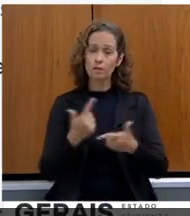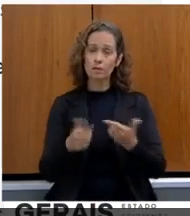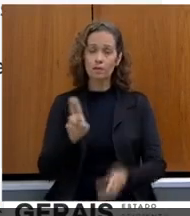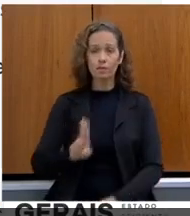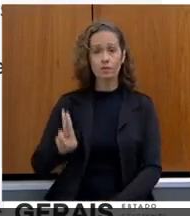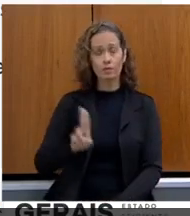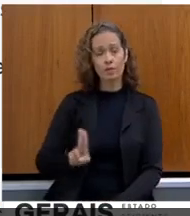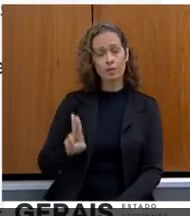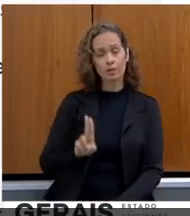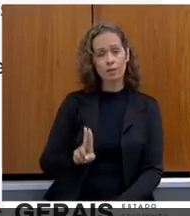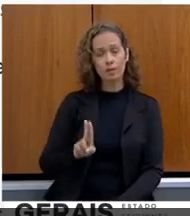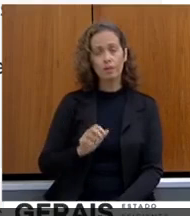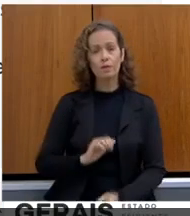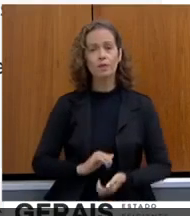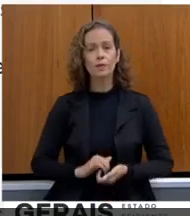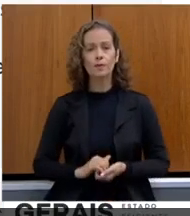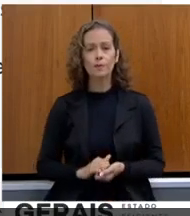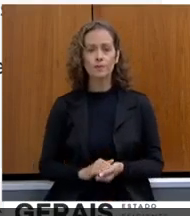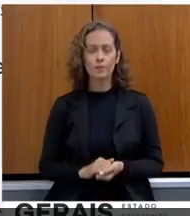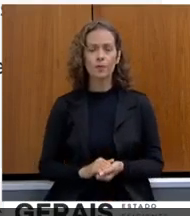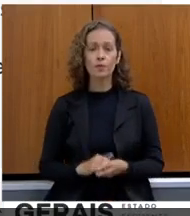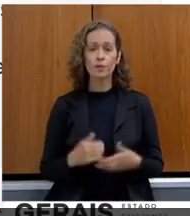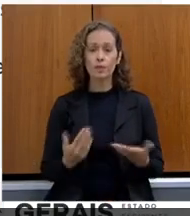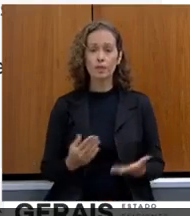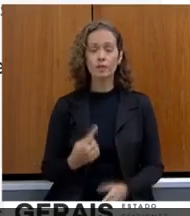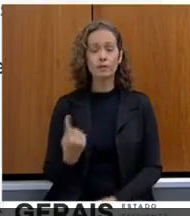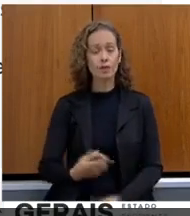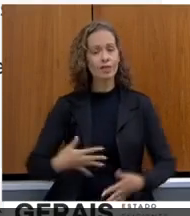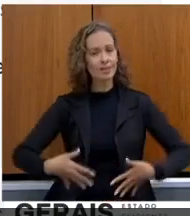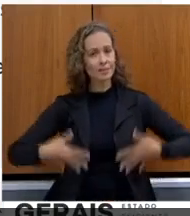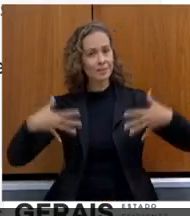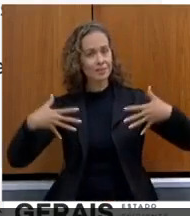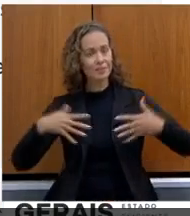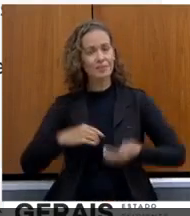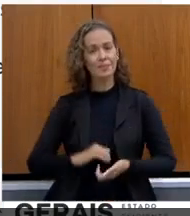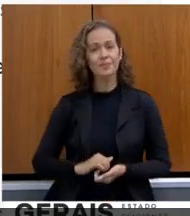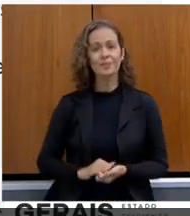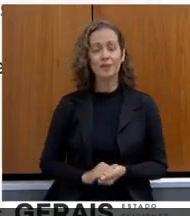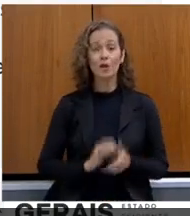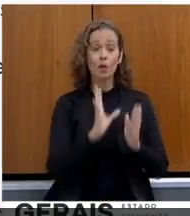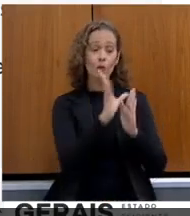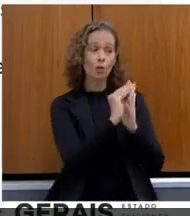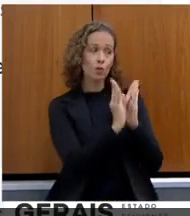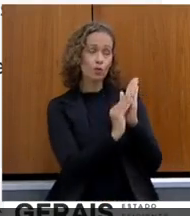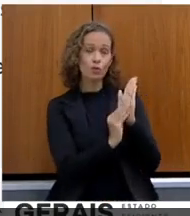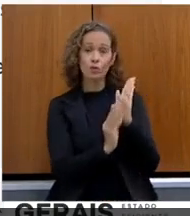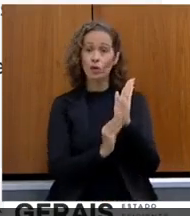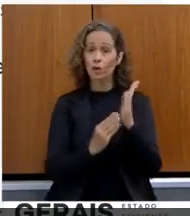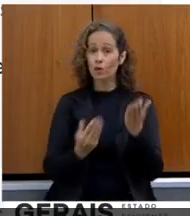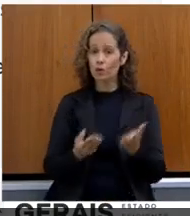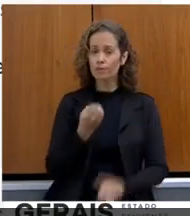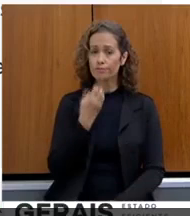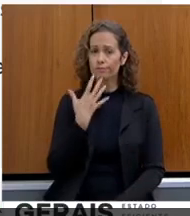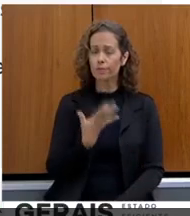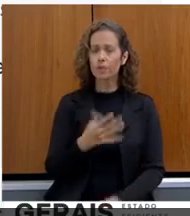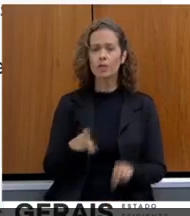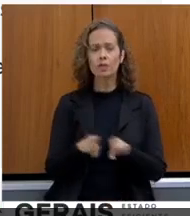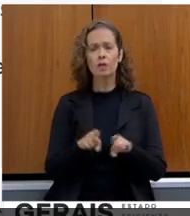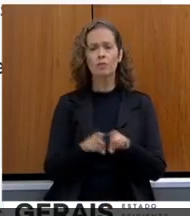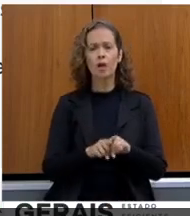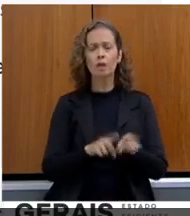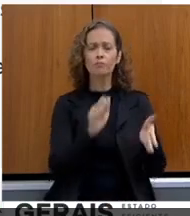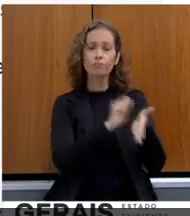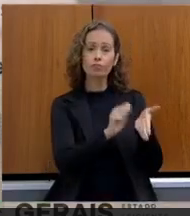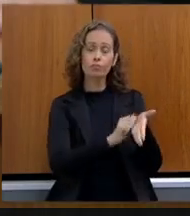e nos enche de orgulho conteúdos inéditos e ampliados fizemos uma